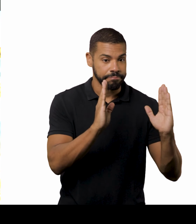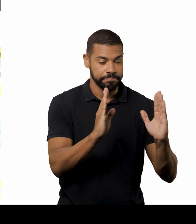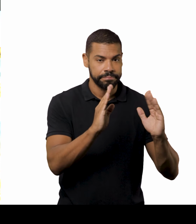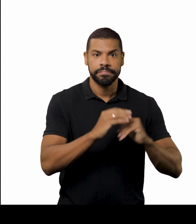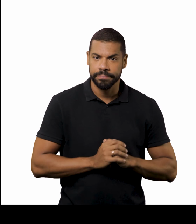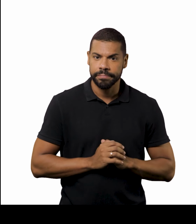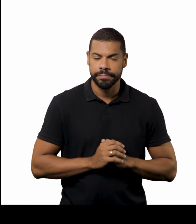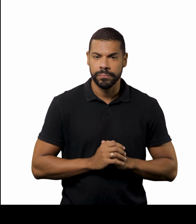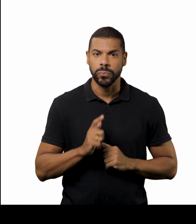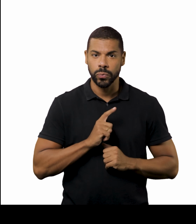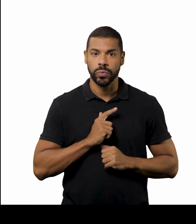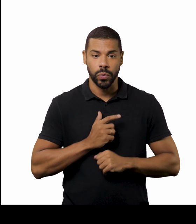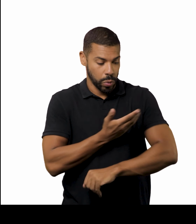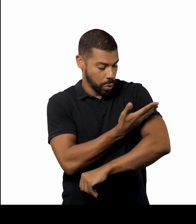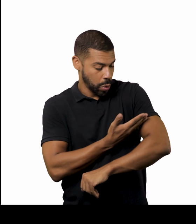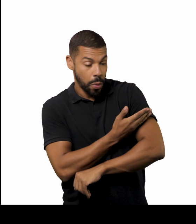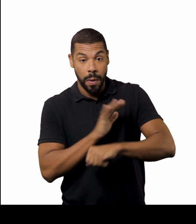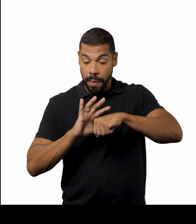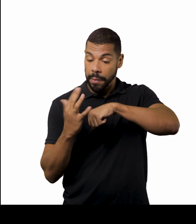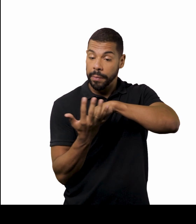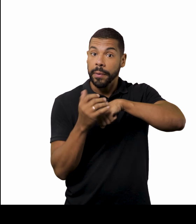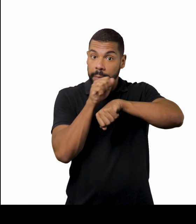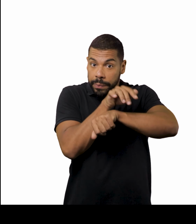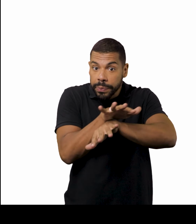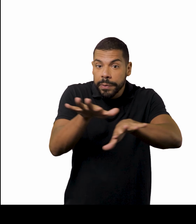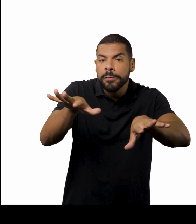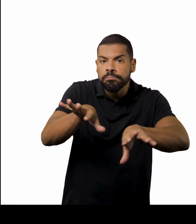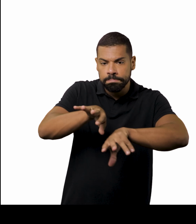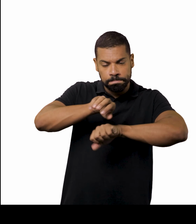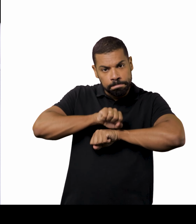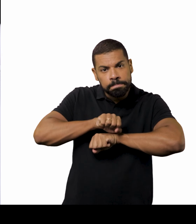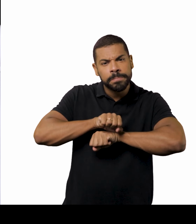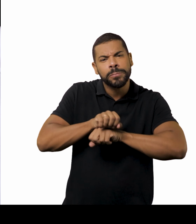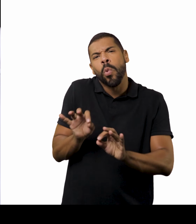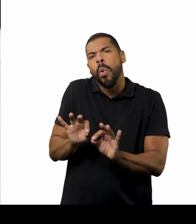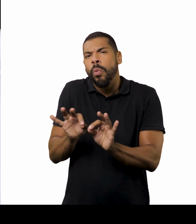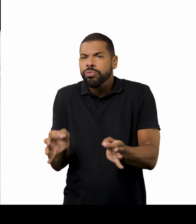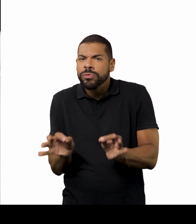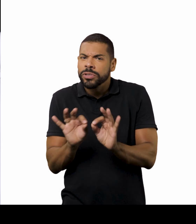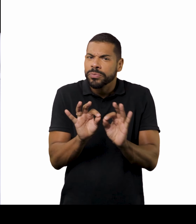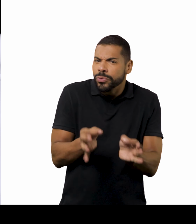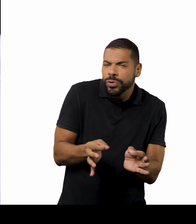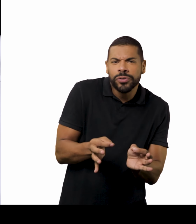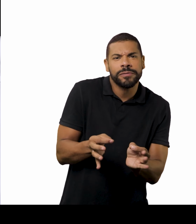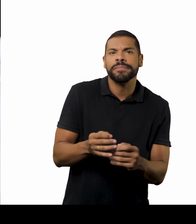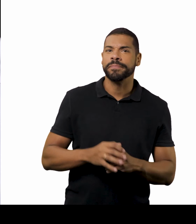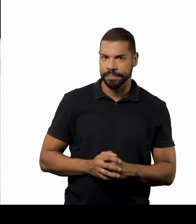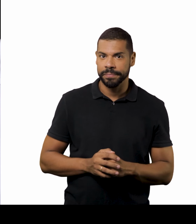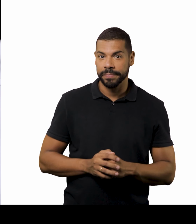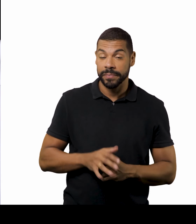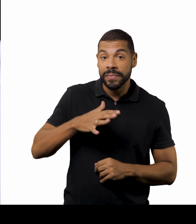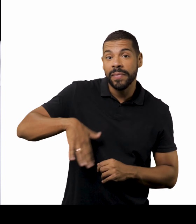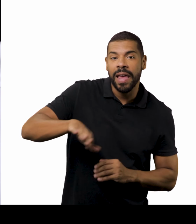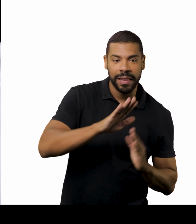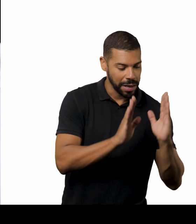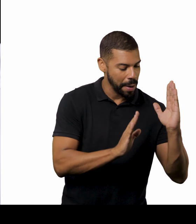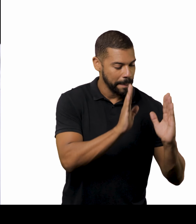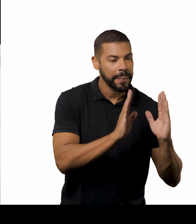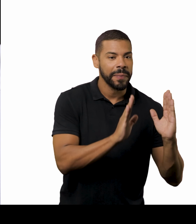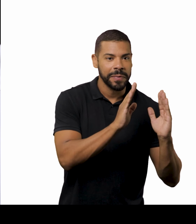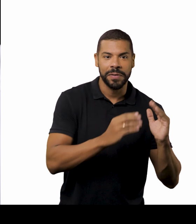estava vivendo. O fato de ter sido produzido durante a pandemia e algo simples, mais conceitual, assim, que falasse